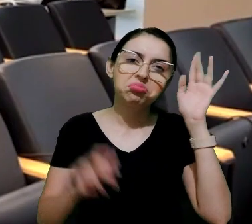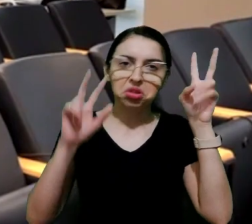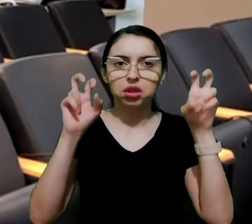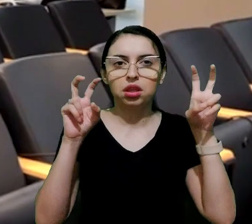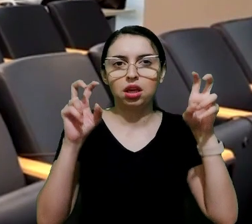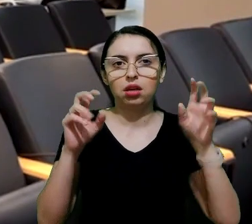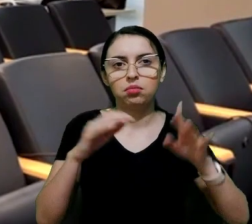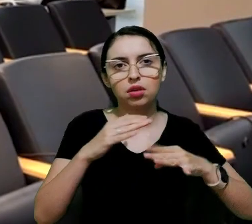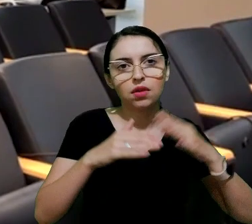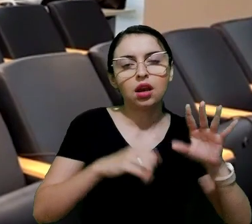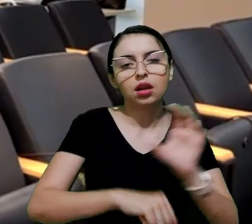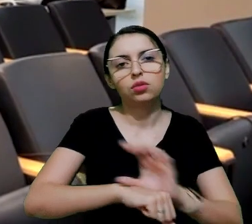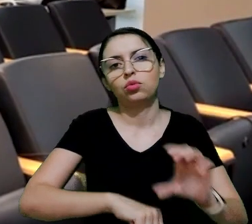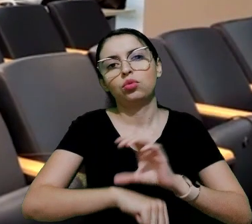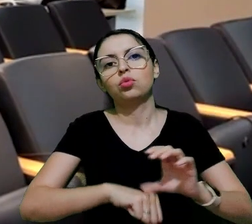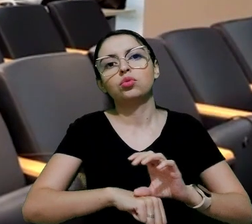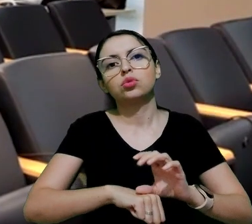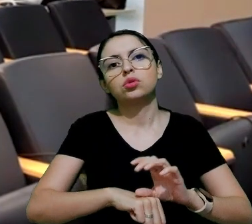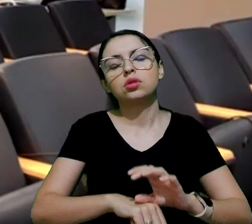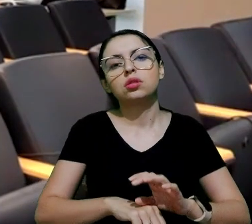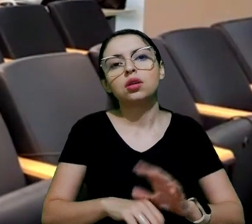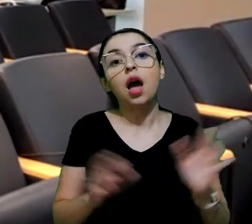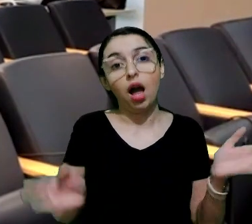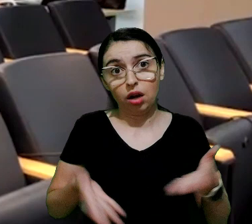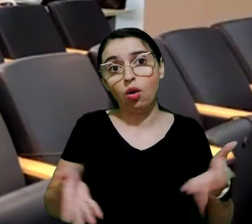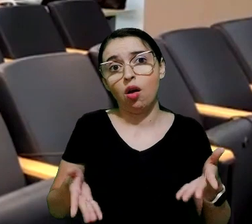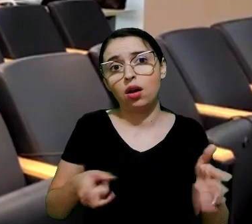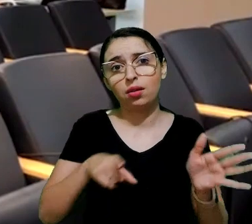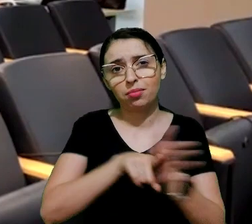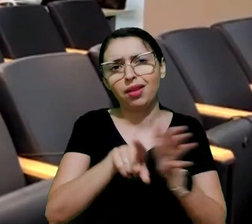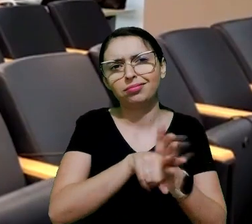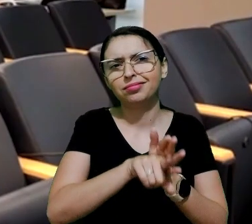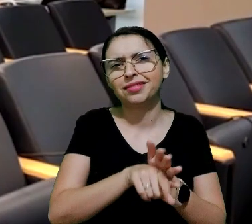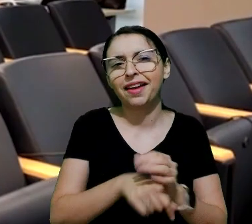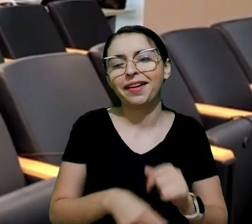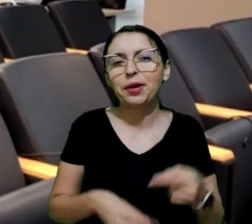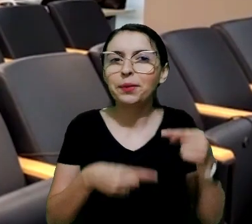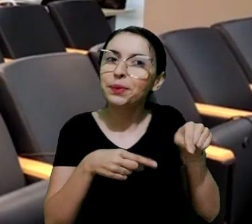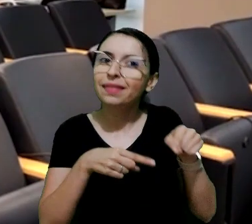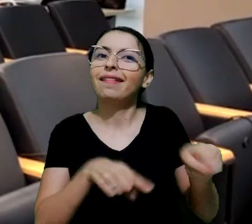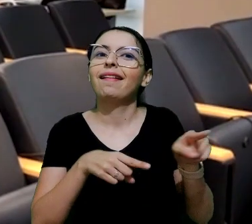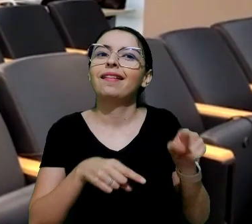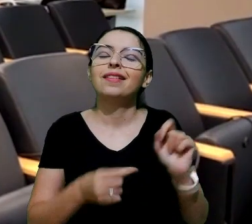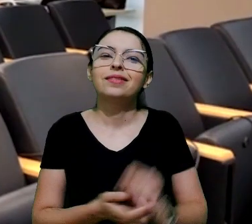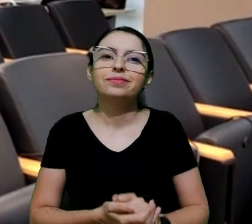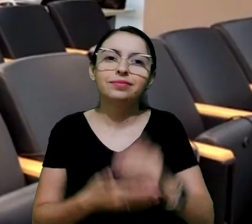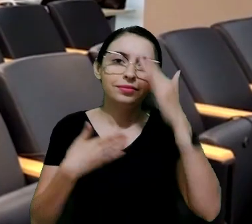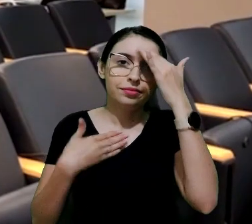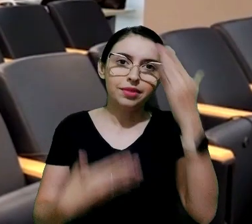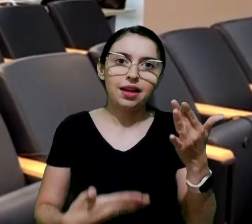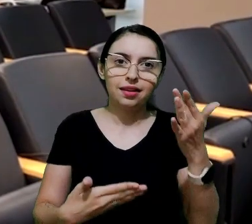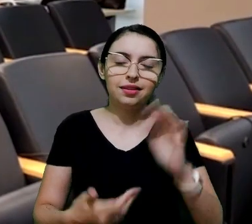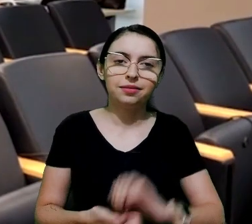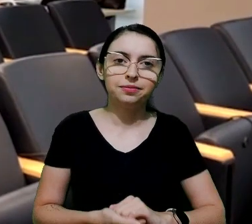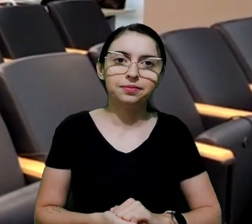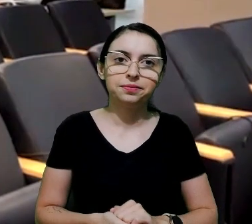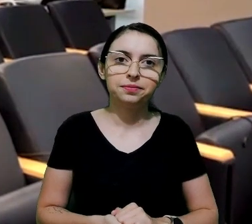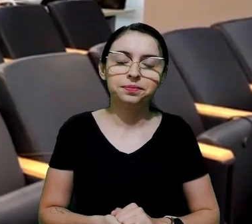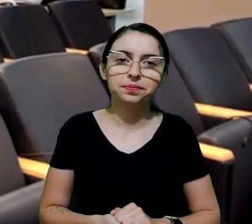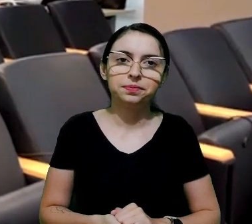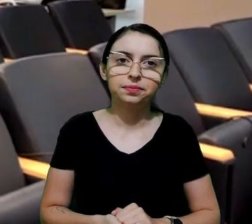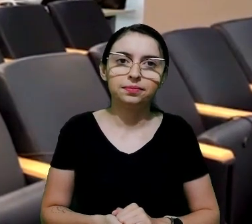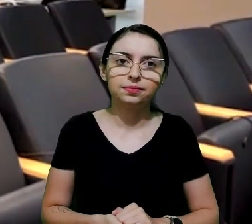especificamente. Eu sei que possivelmente nós vamos tratar do tema no decorrer do curso, mas aproveitar e já dar a